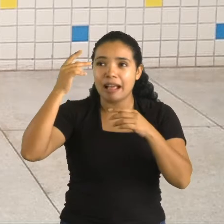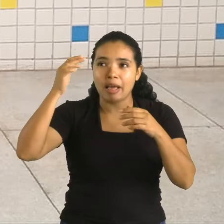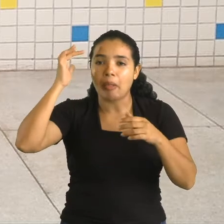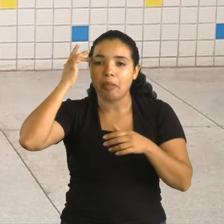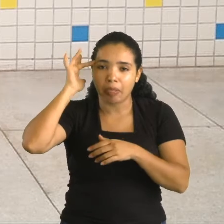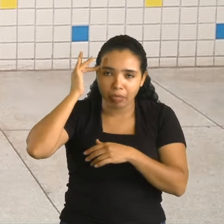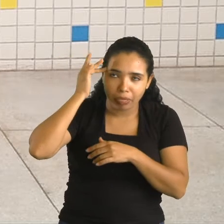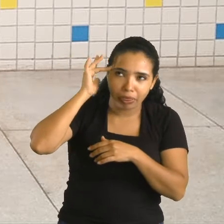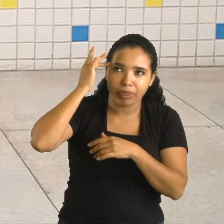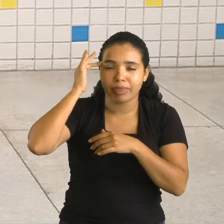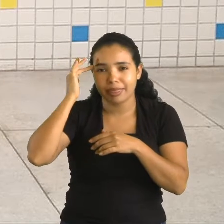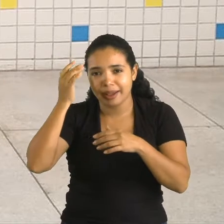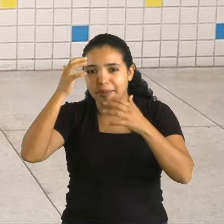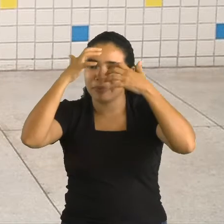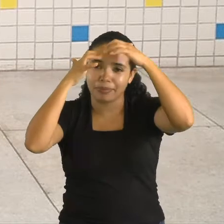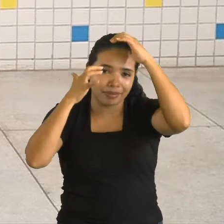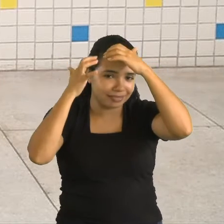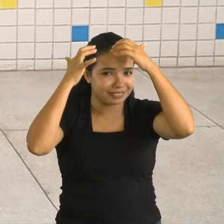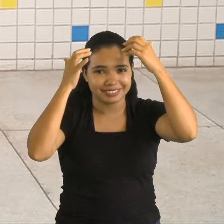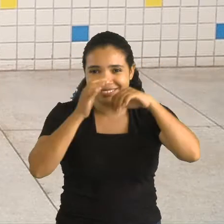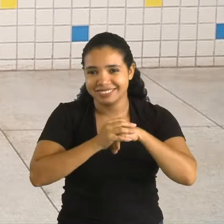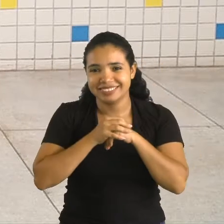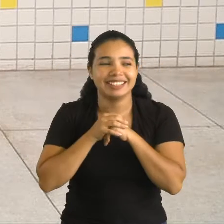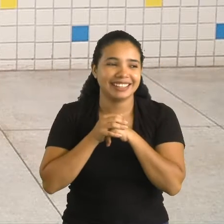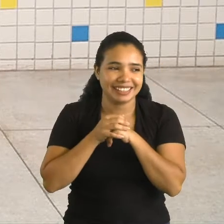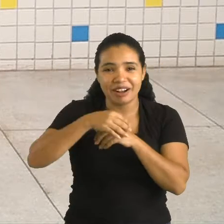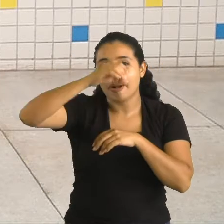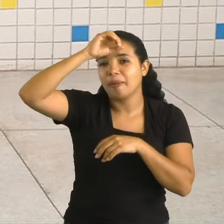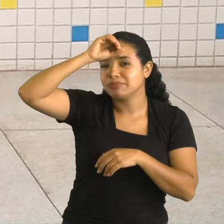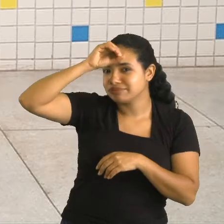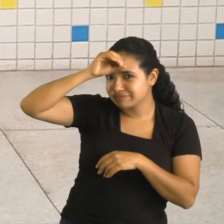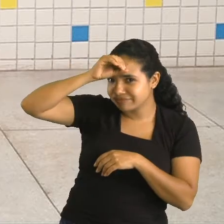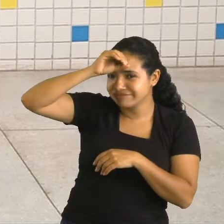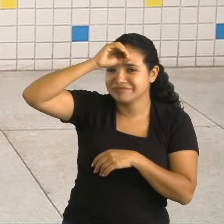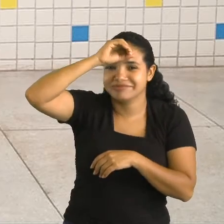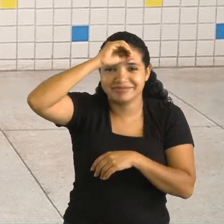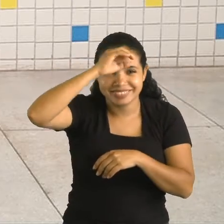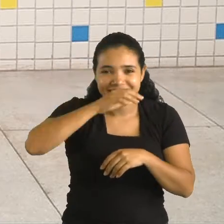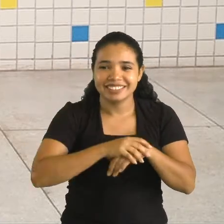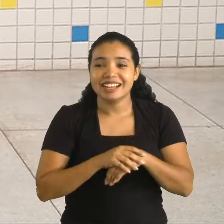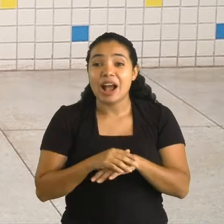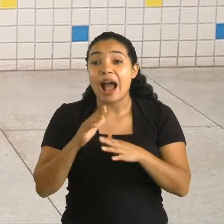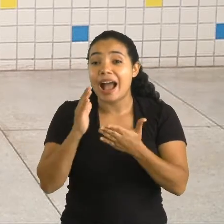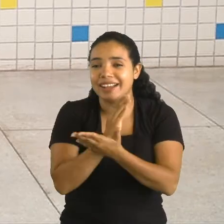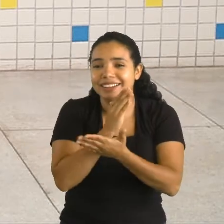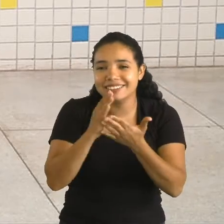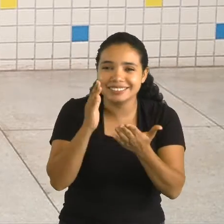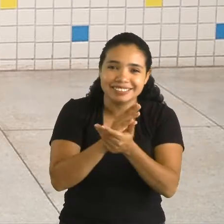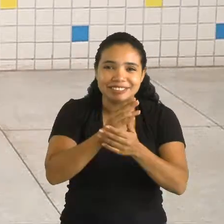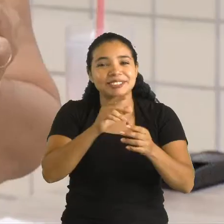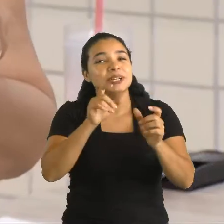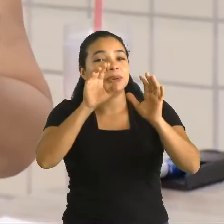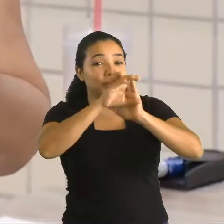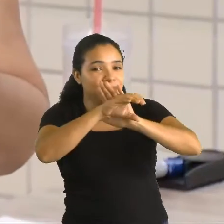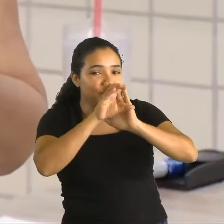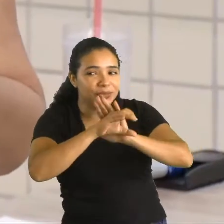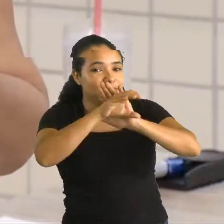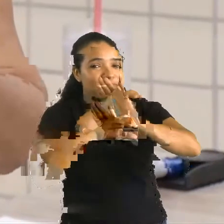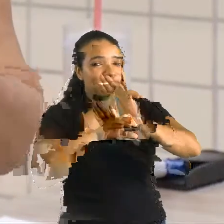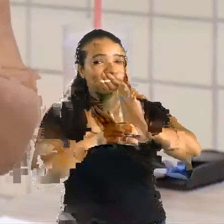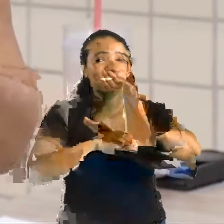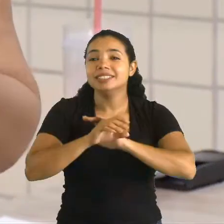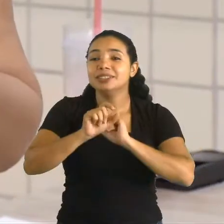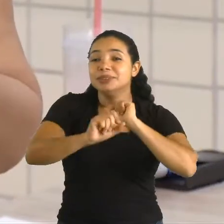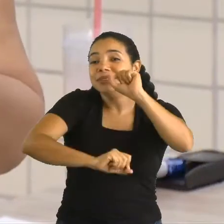lelé, desequilibrado, esvairado e louco. Olha só alguns dos conceitos que traduzem o